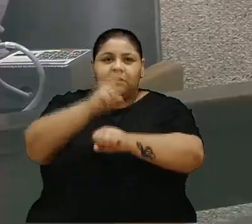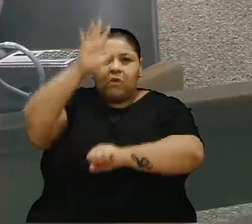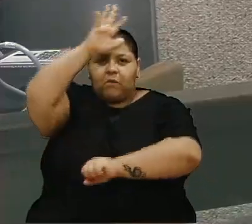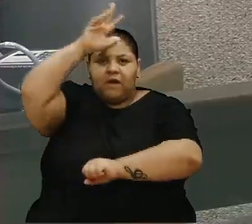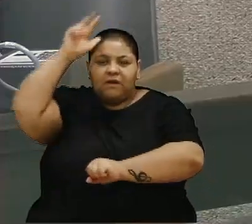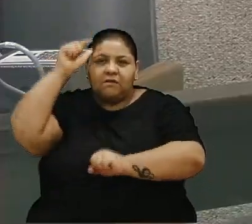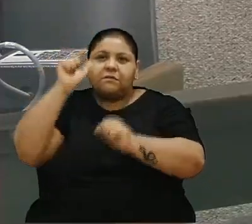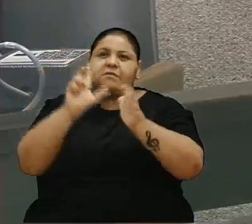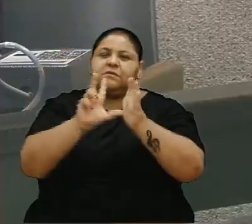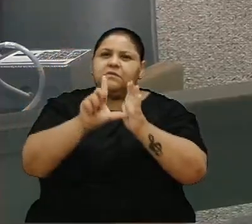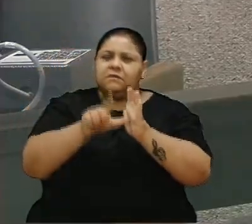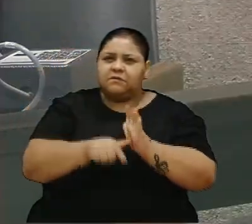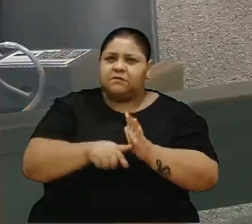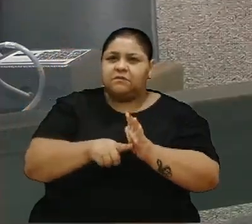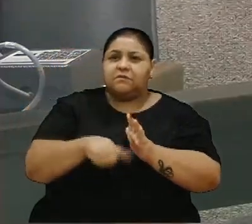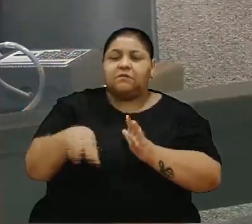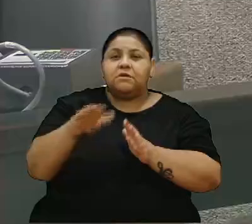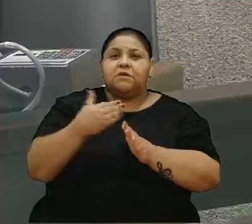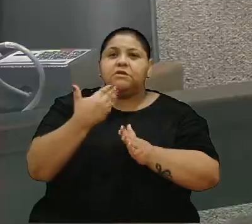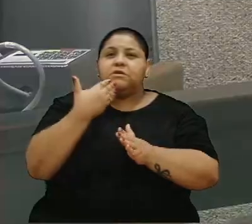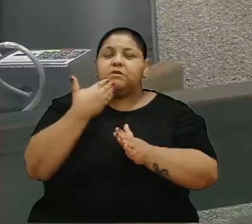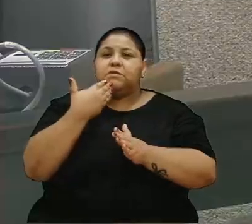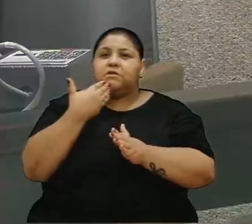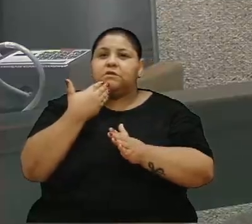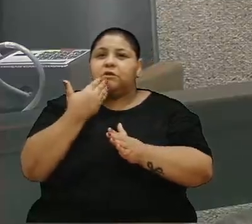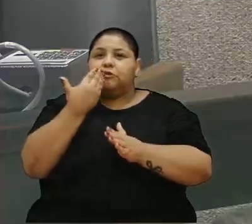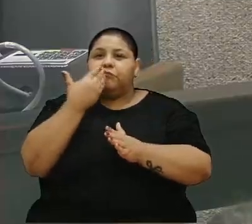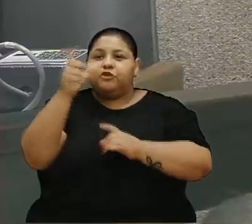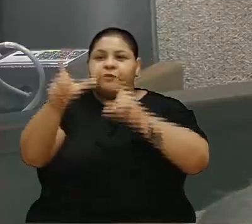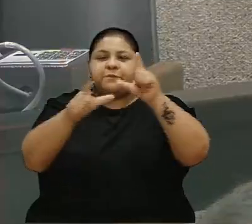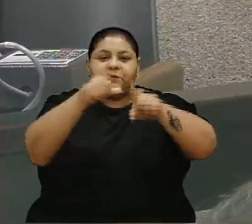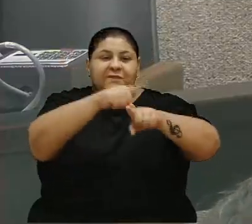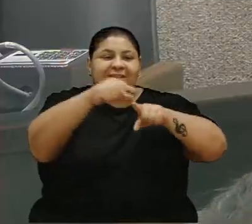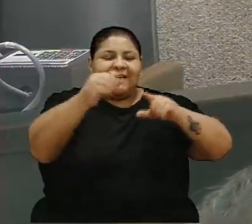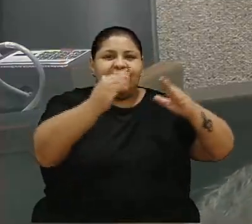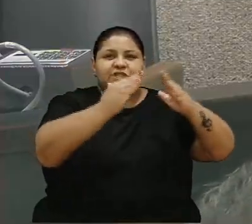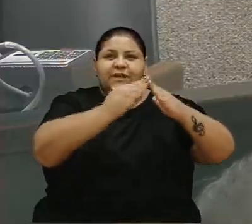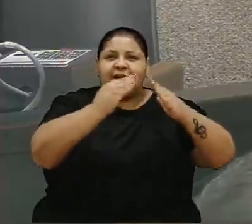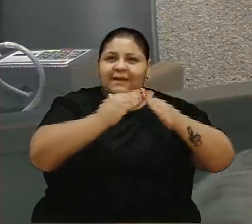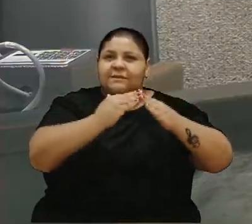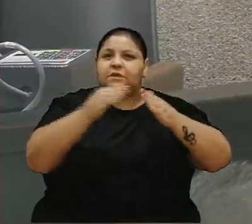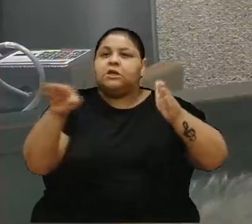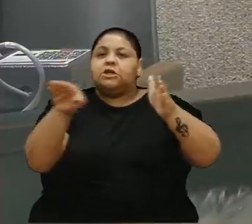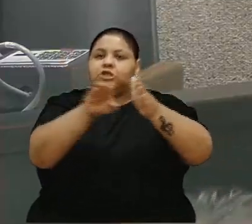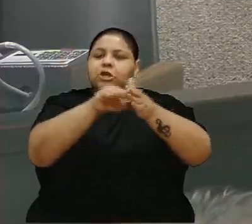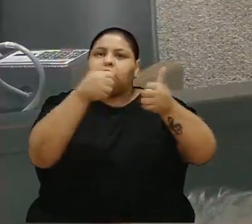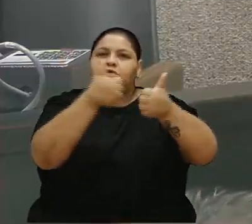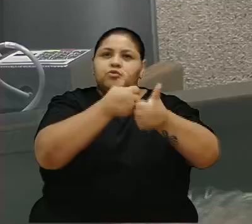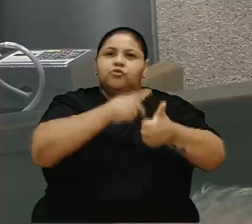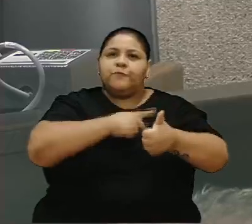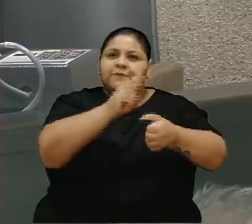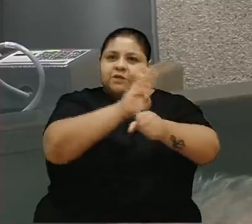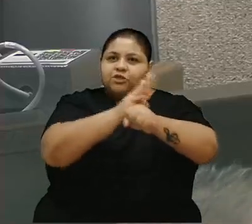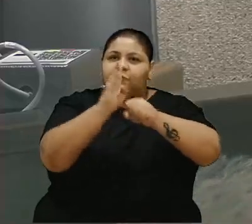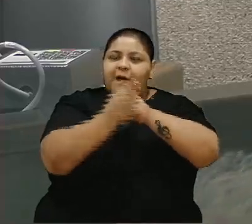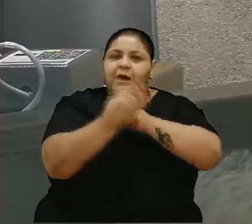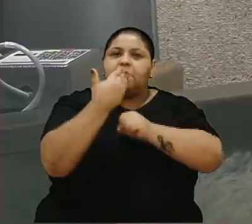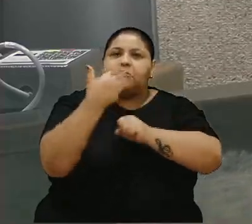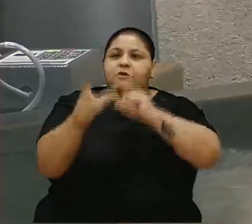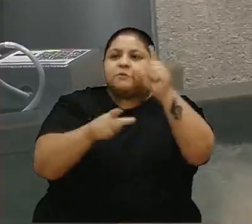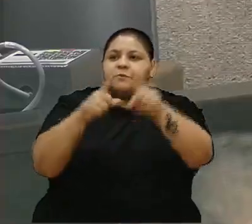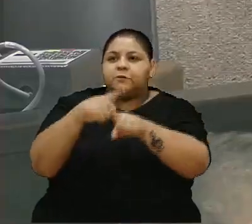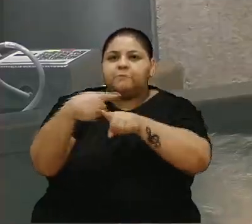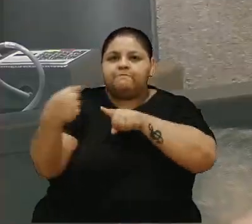seguida, e a gente começou a evacuação da área, chegou o presidente do bairro, mas só realmente pedindo para as pessoas